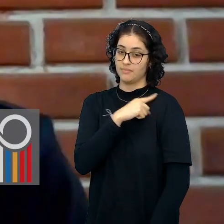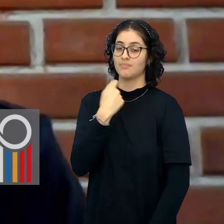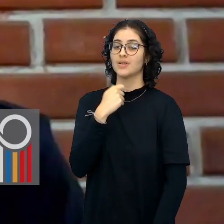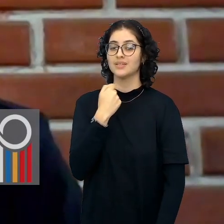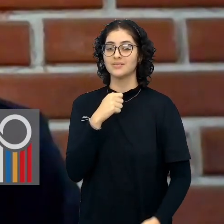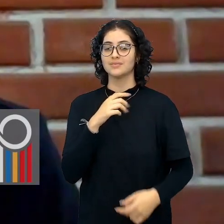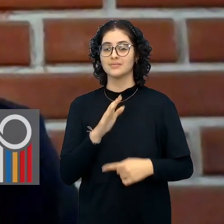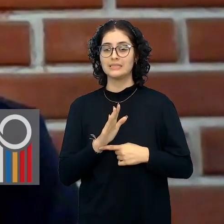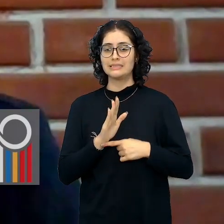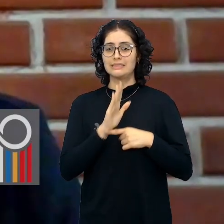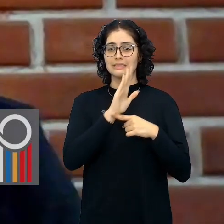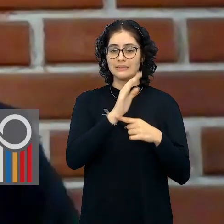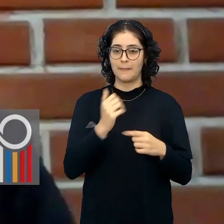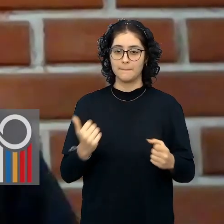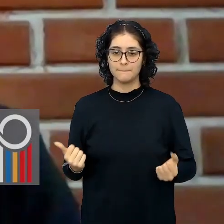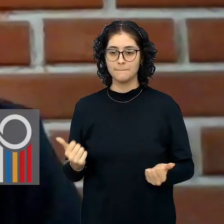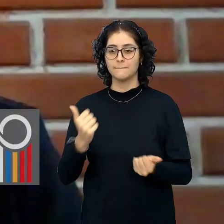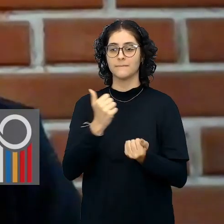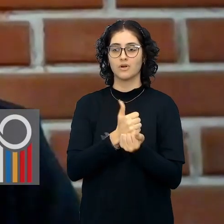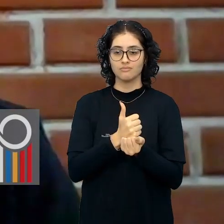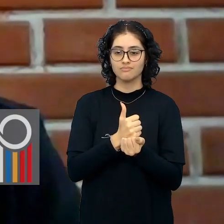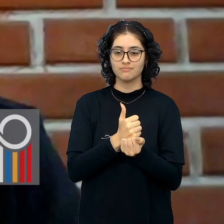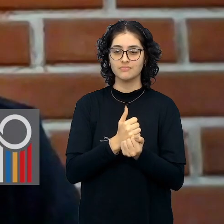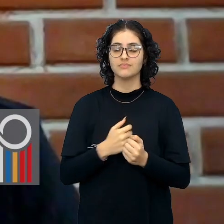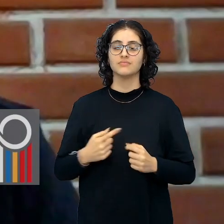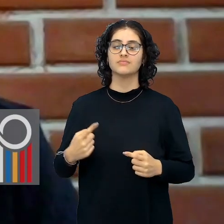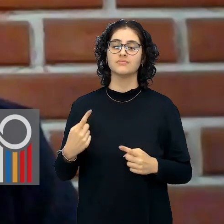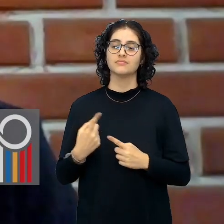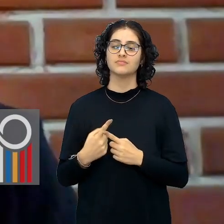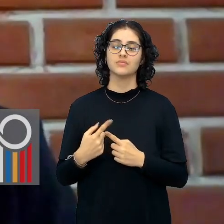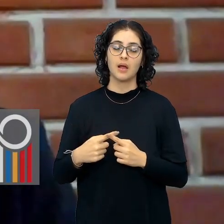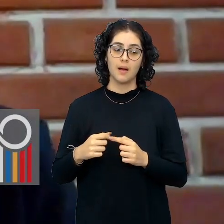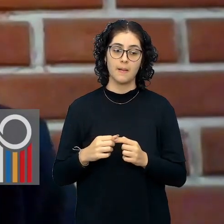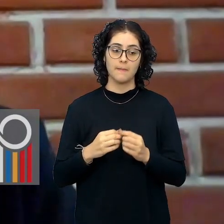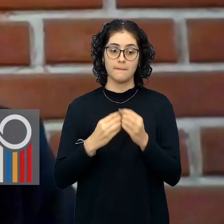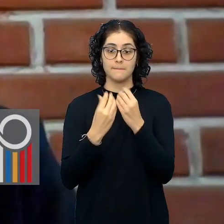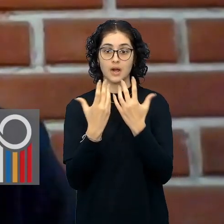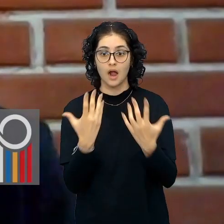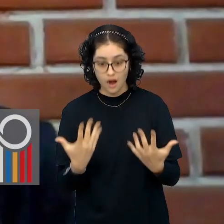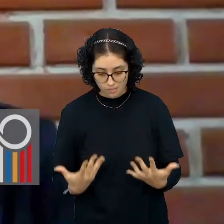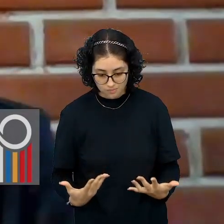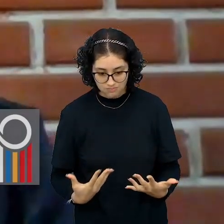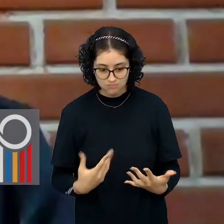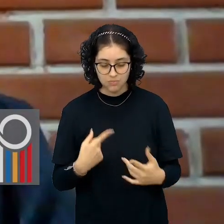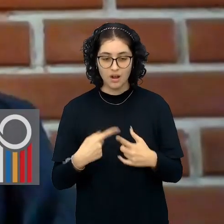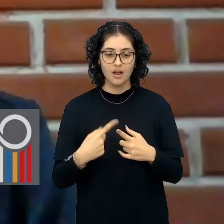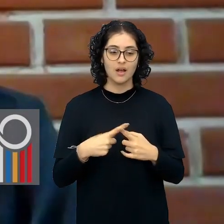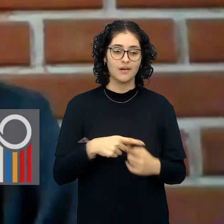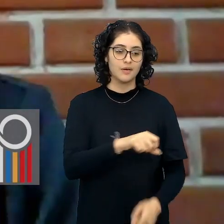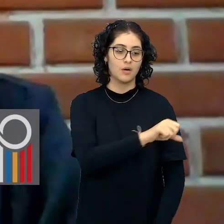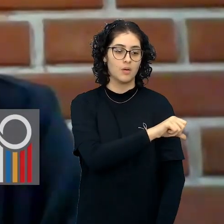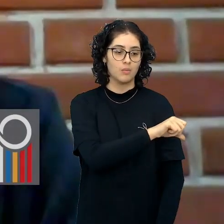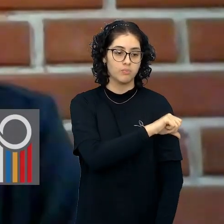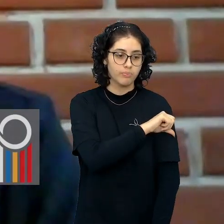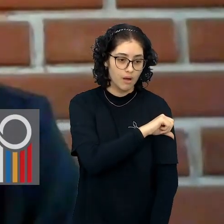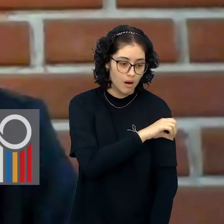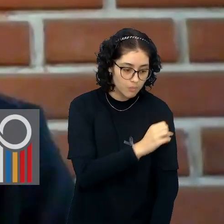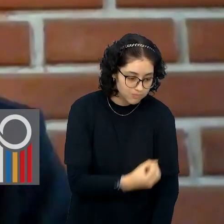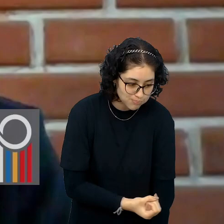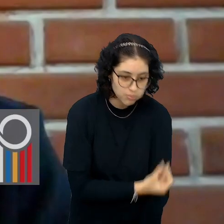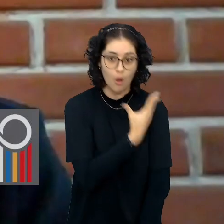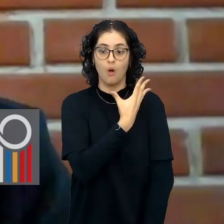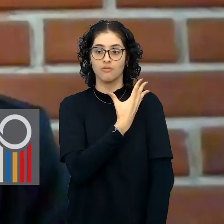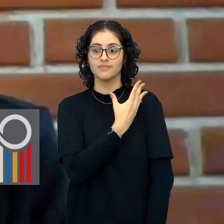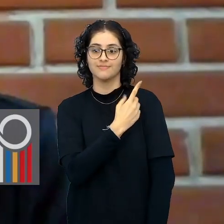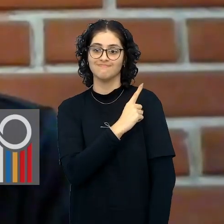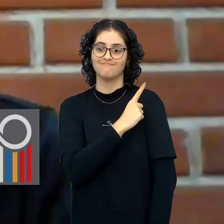pouco mais do nosso apoio em função dessa ruptura, né, dessa quebra que existe sempre quando eles saem, então, de uma etapa e passam